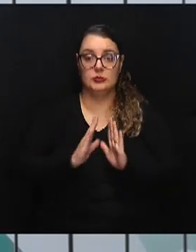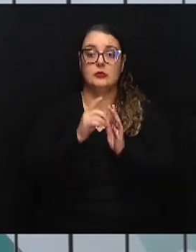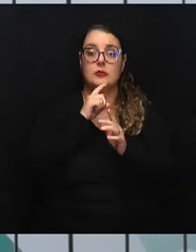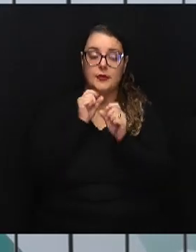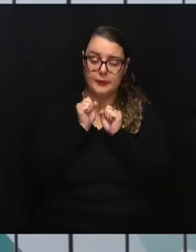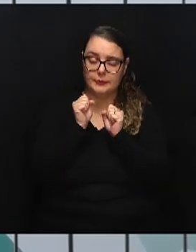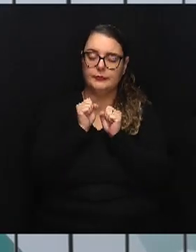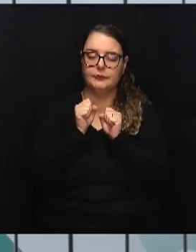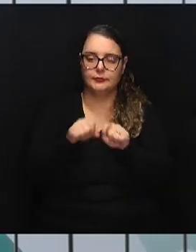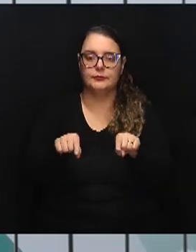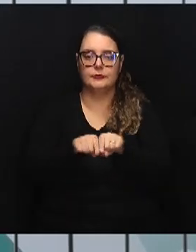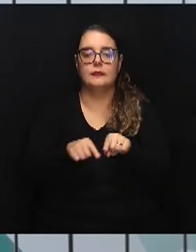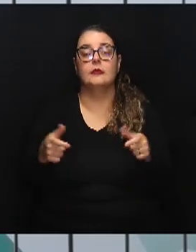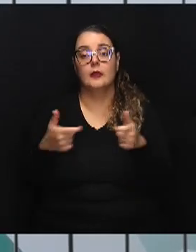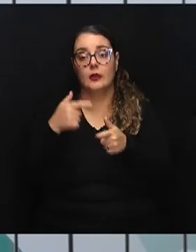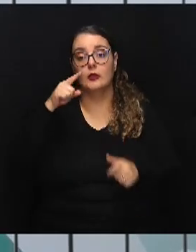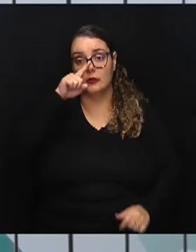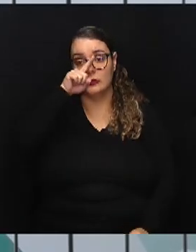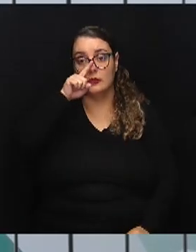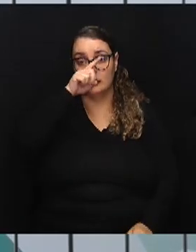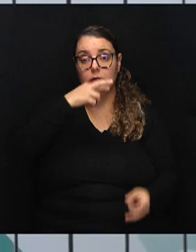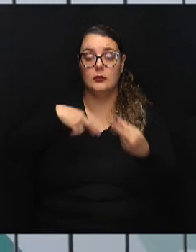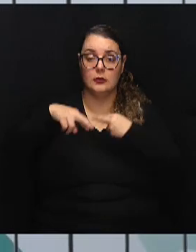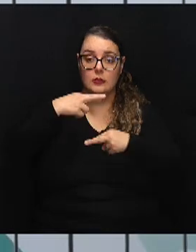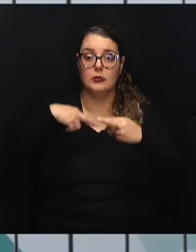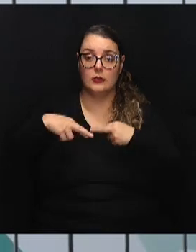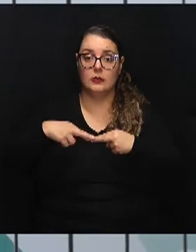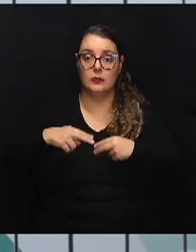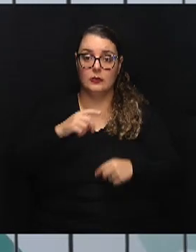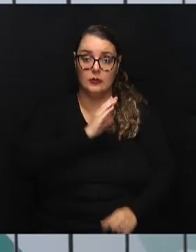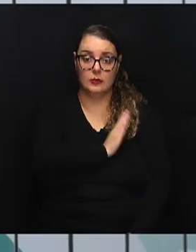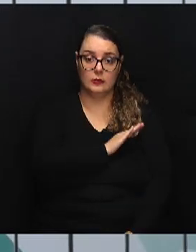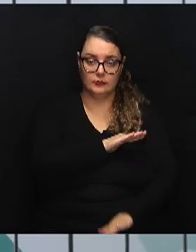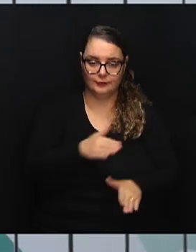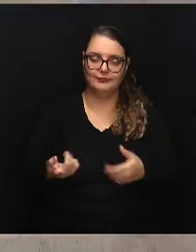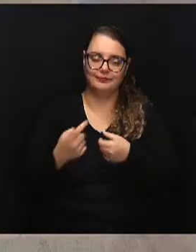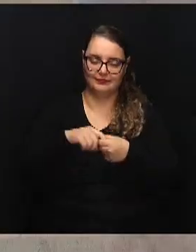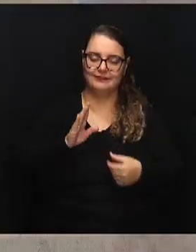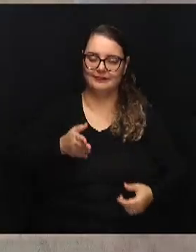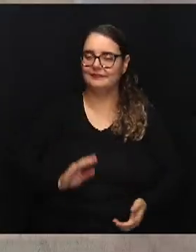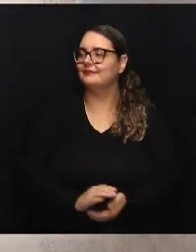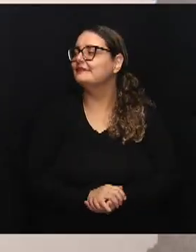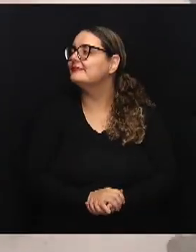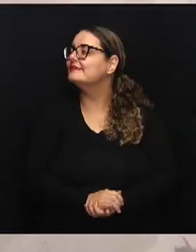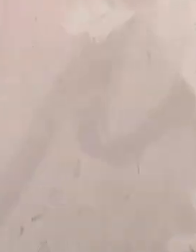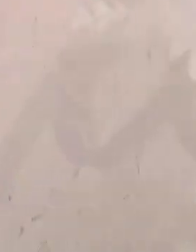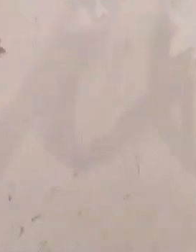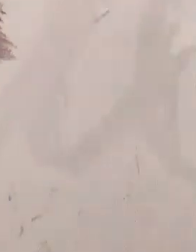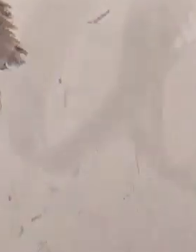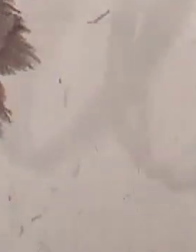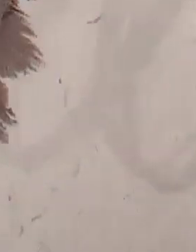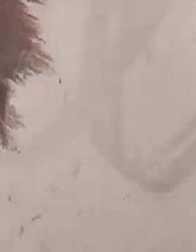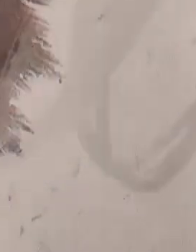e também amenizar os riscos com relação ao infarto. Nós já voltamos.